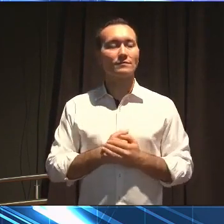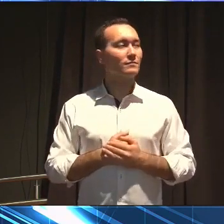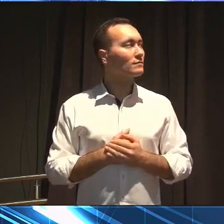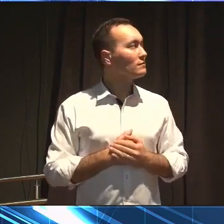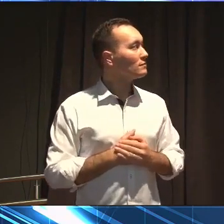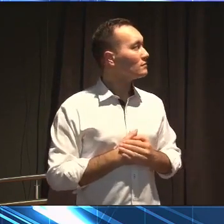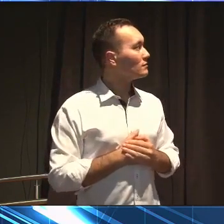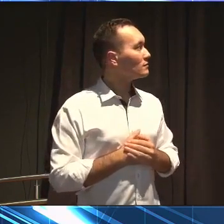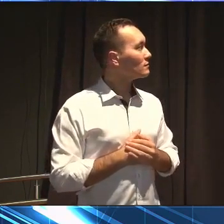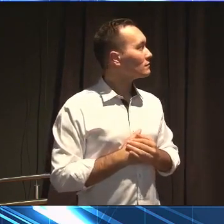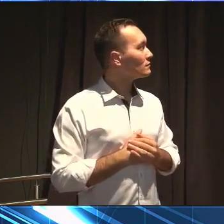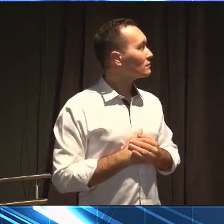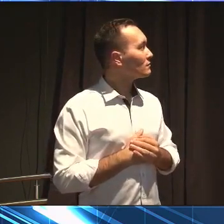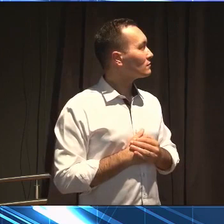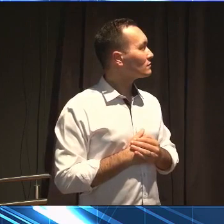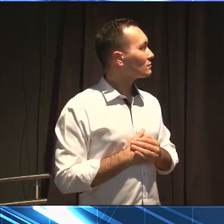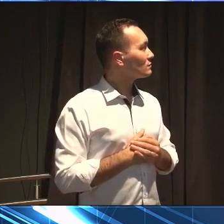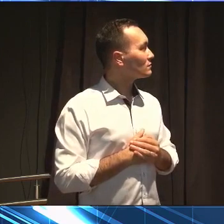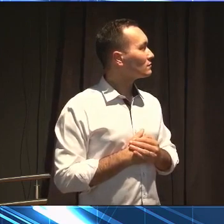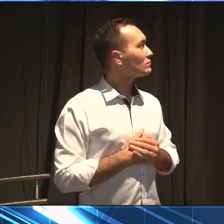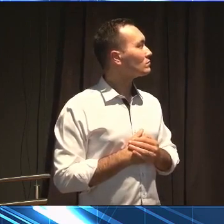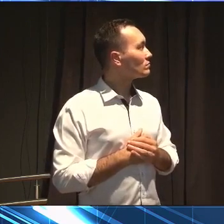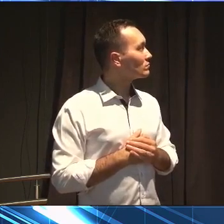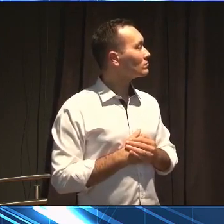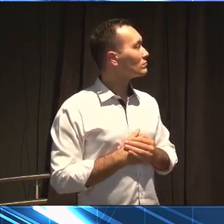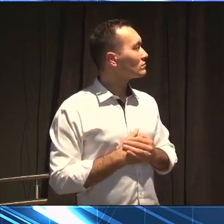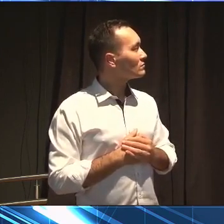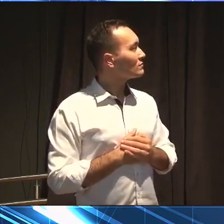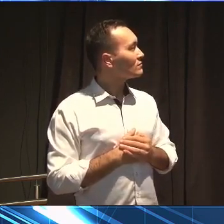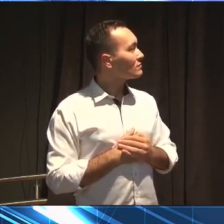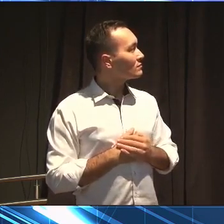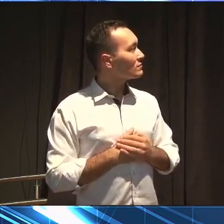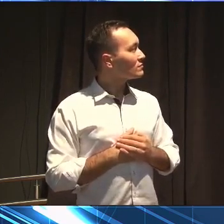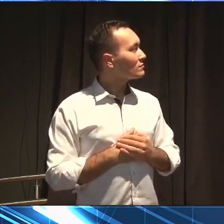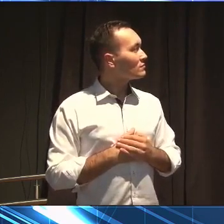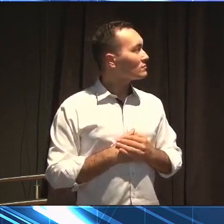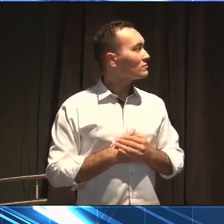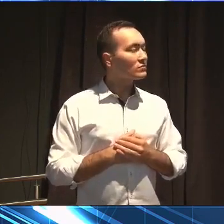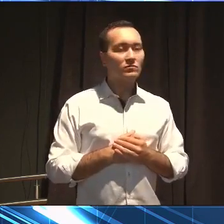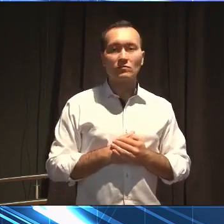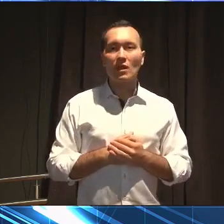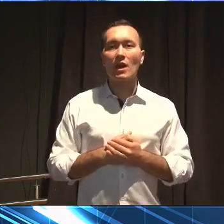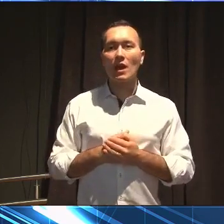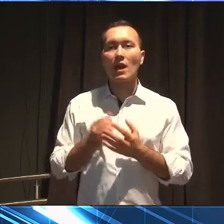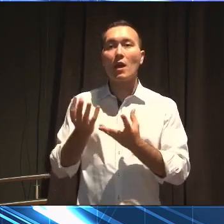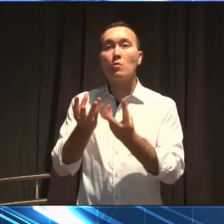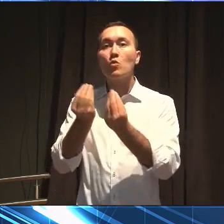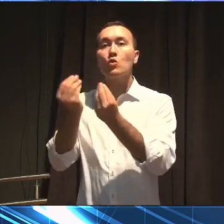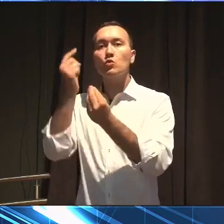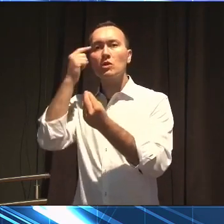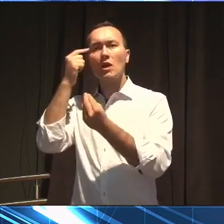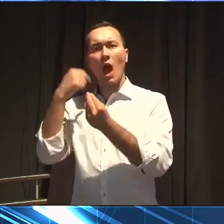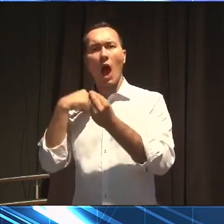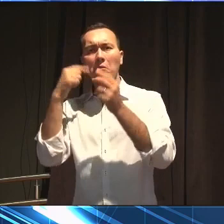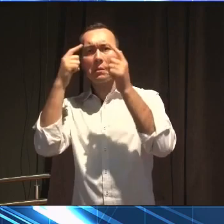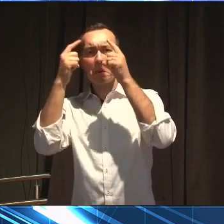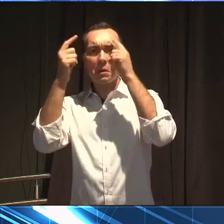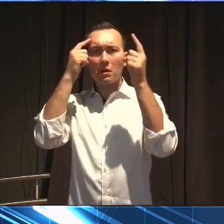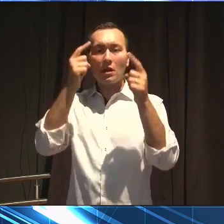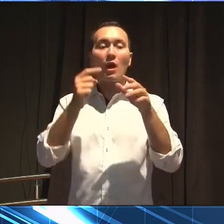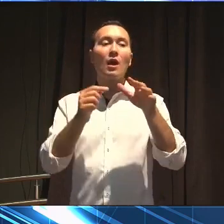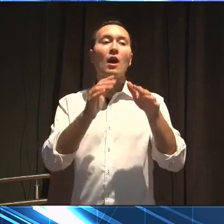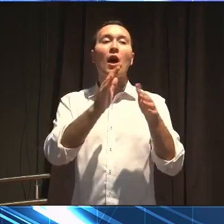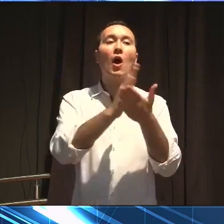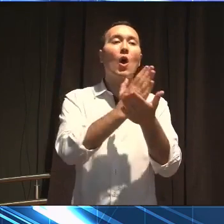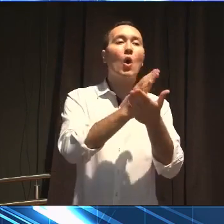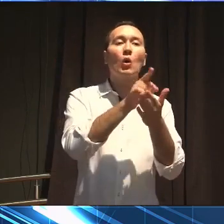Olha, galera, muitas pessoas muito criativas, outras nem muito nem pouco, somente criativas. E fico bem